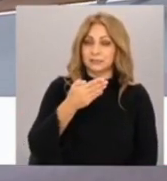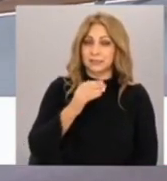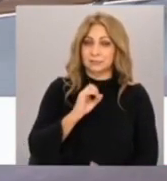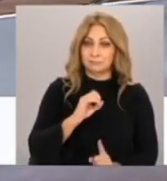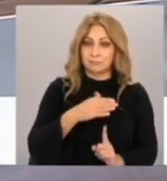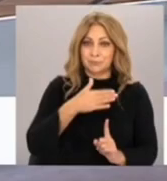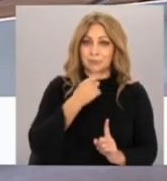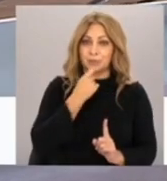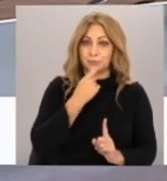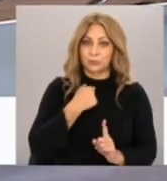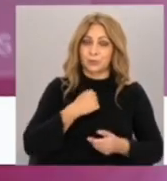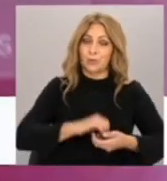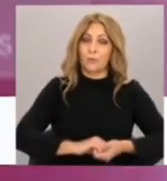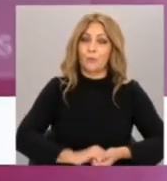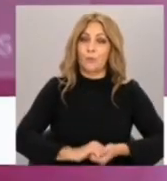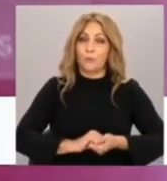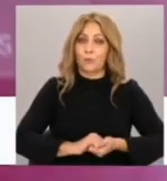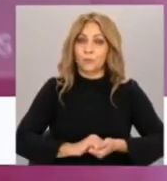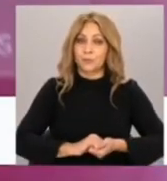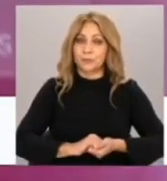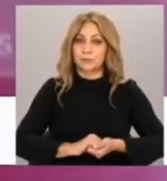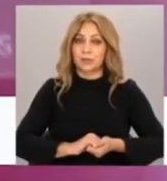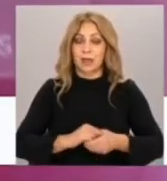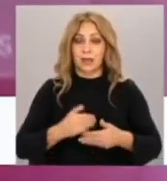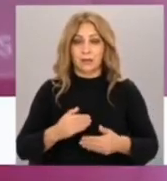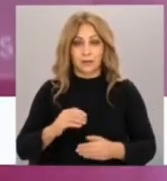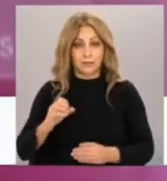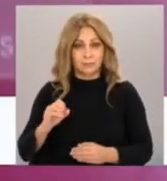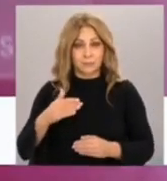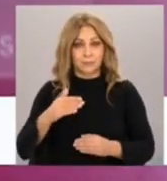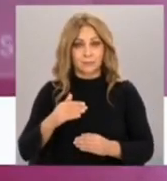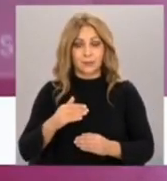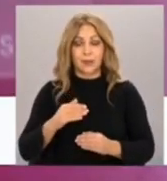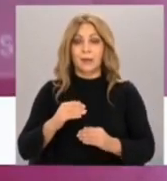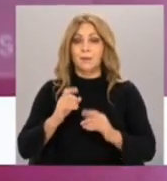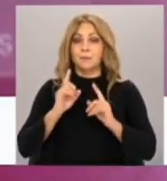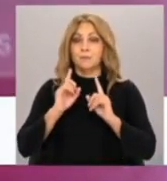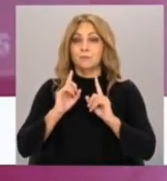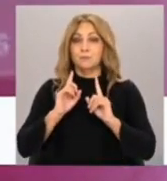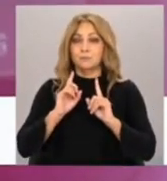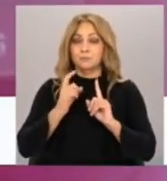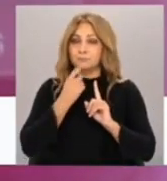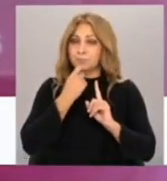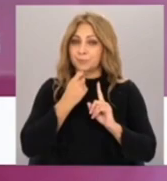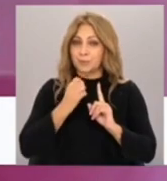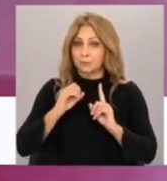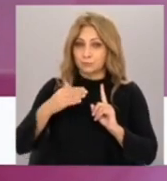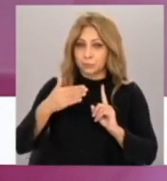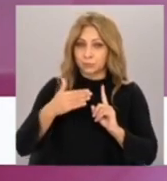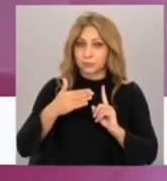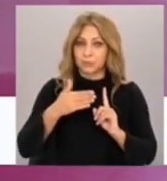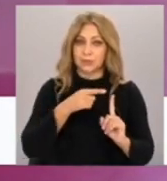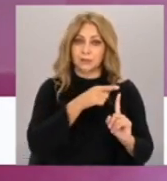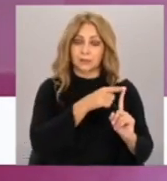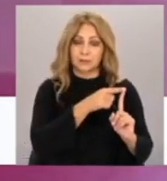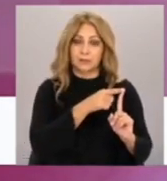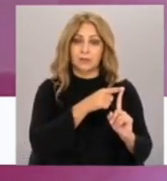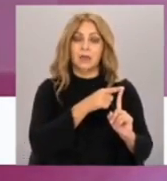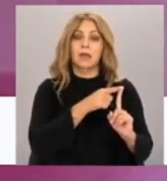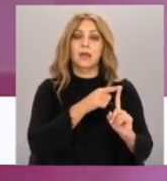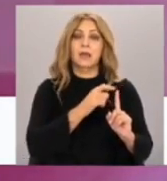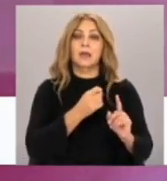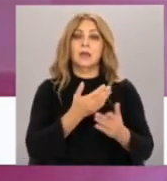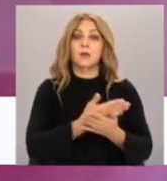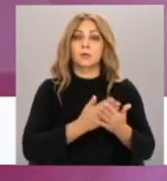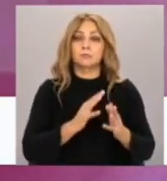pergunta que o cumprimento por ser a primeira vez num debate que a pergunta Inicial É sobre o crescimento econômico ao fim do tribunal 17 respostas do oitavo Ares